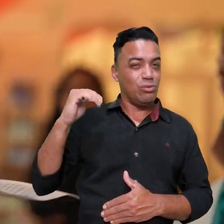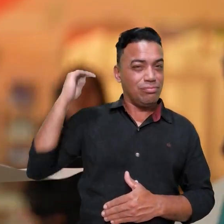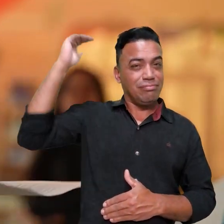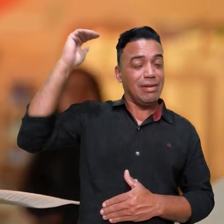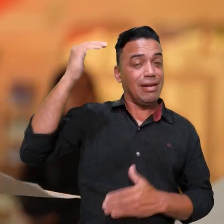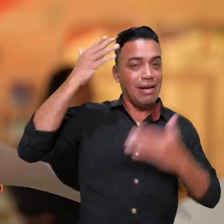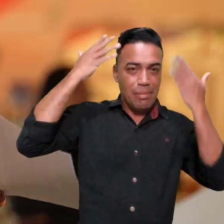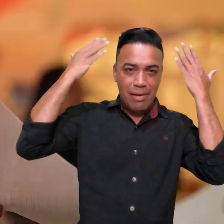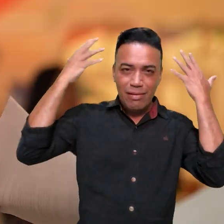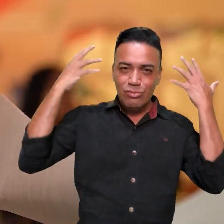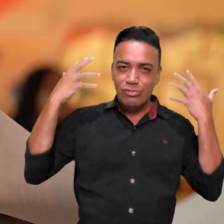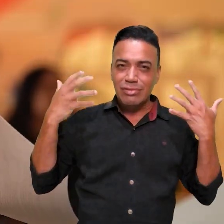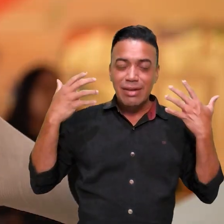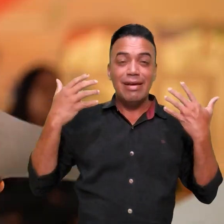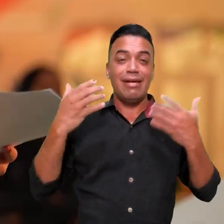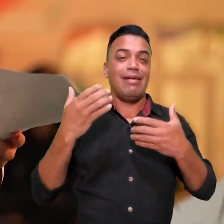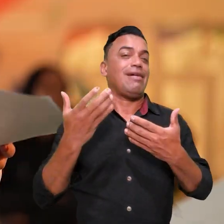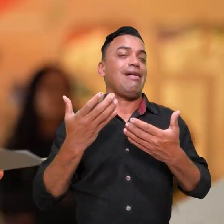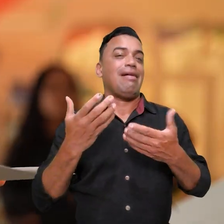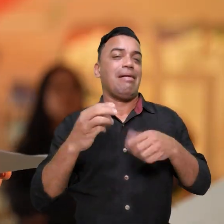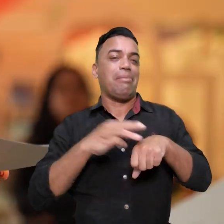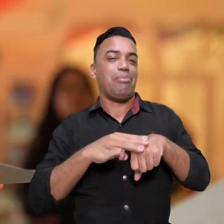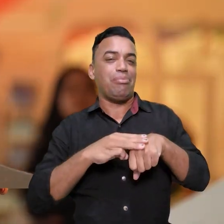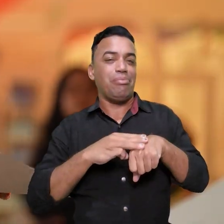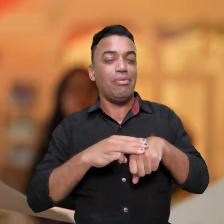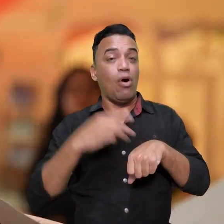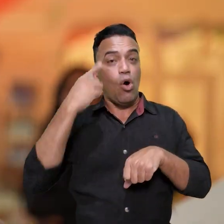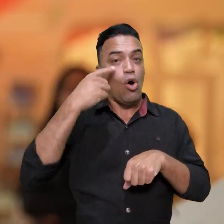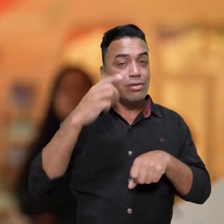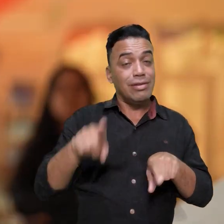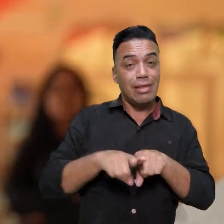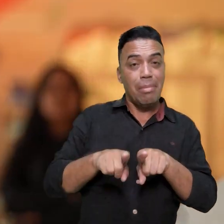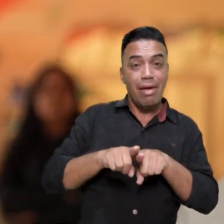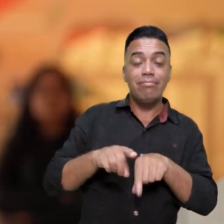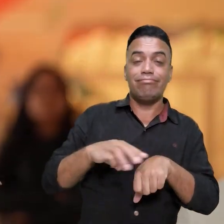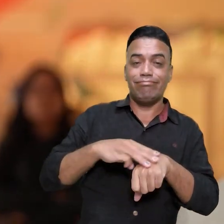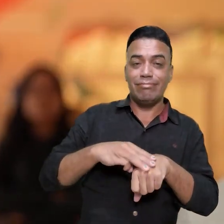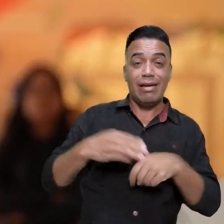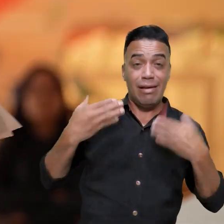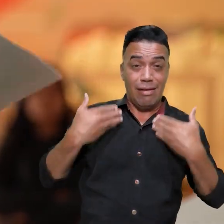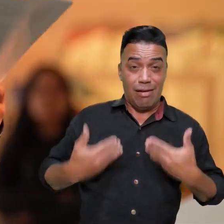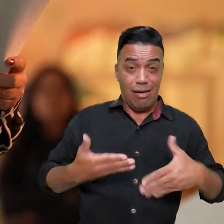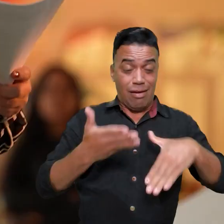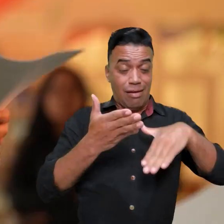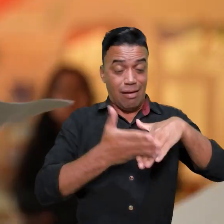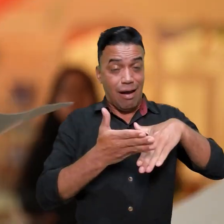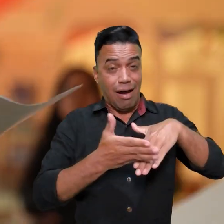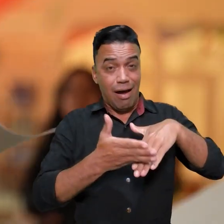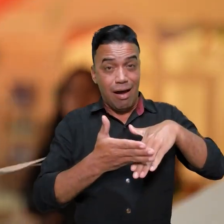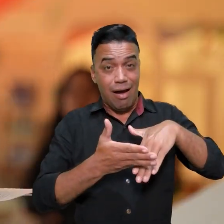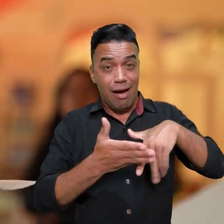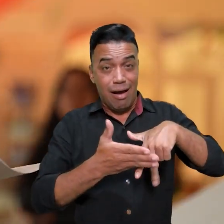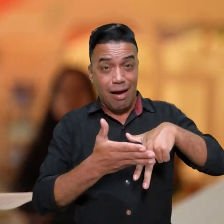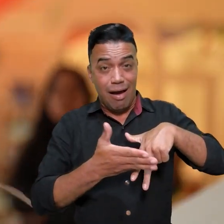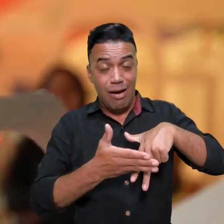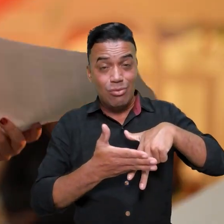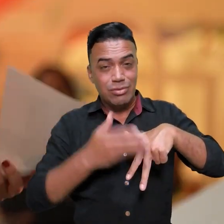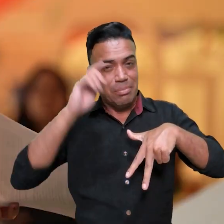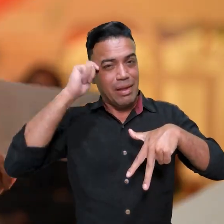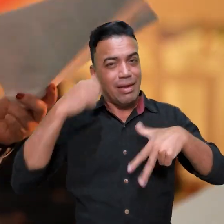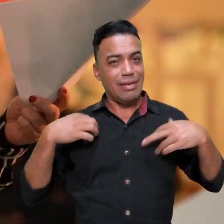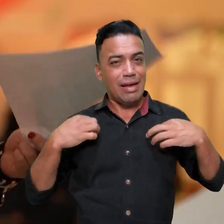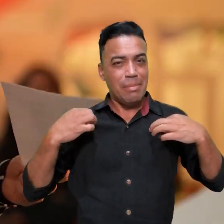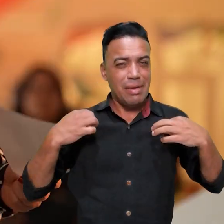castanhos ondulados até o meio das costas, olhos também castanhos. Hoje eu estou com uma calça preta, uma blusa preta e uma camisa de botão